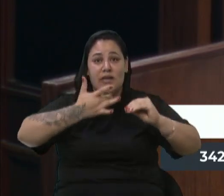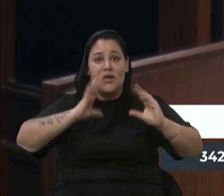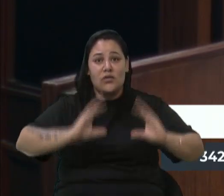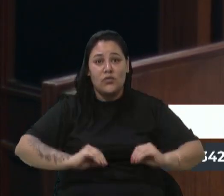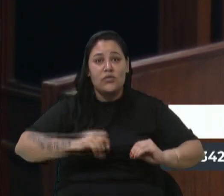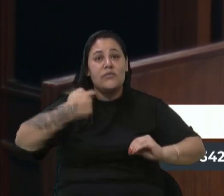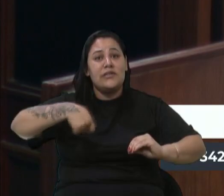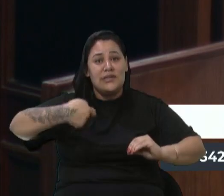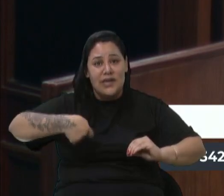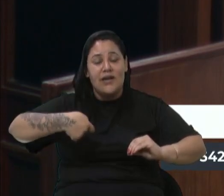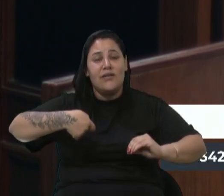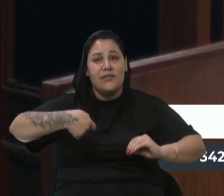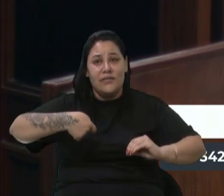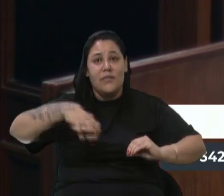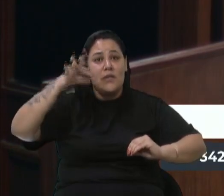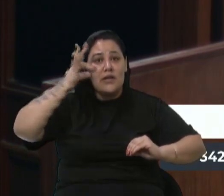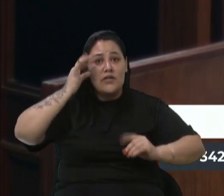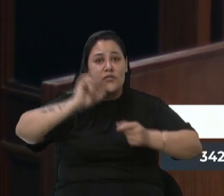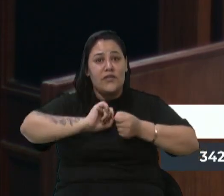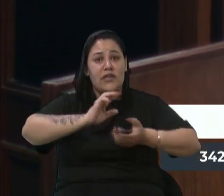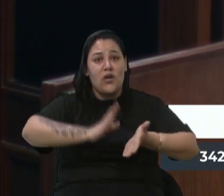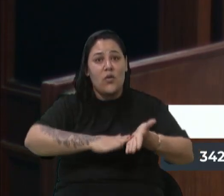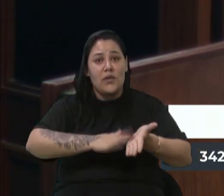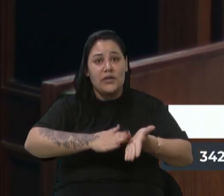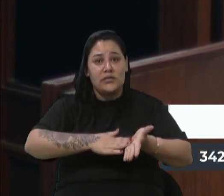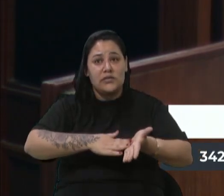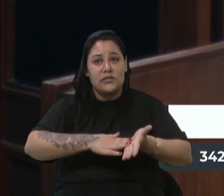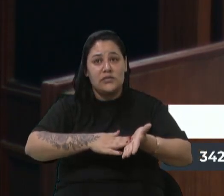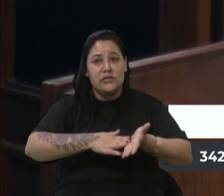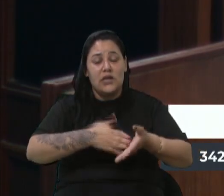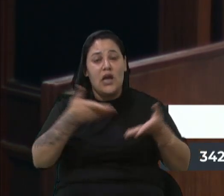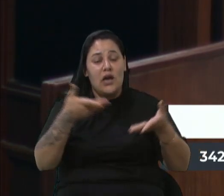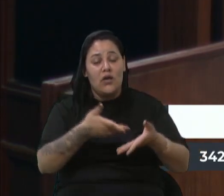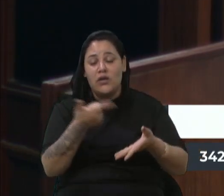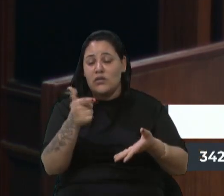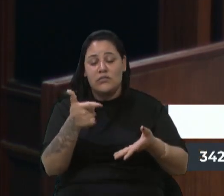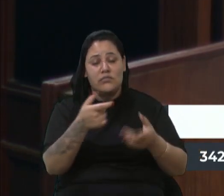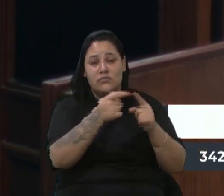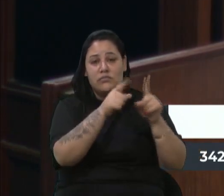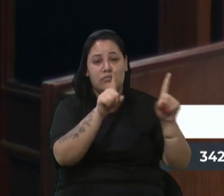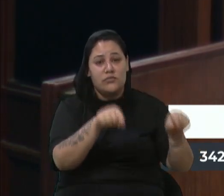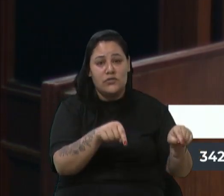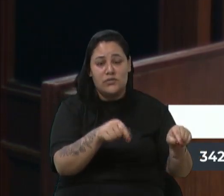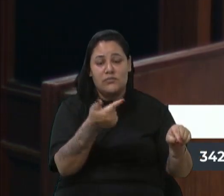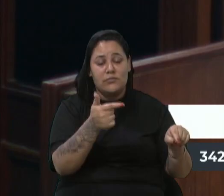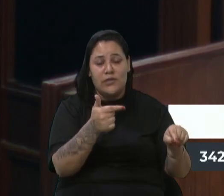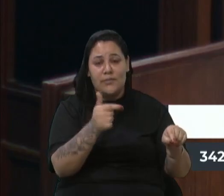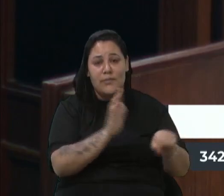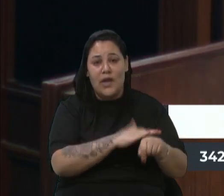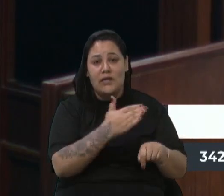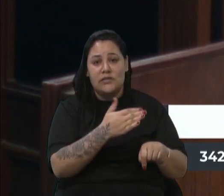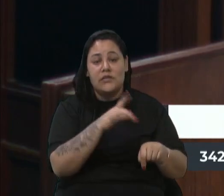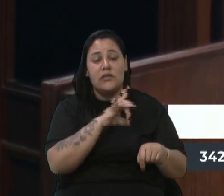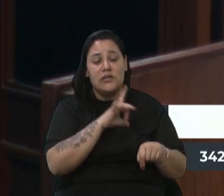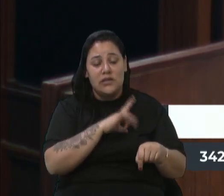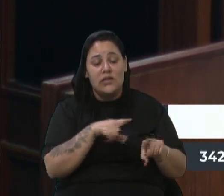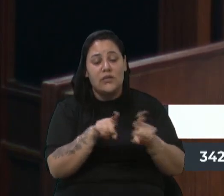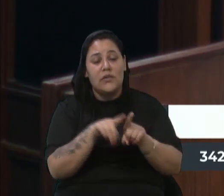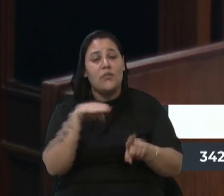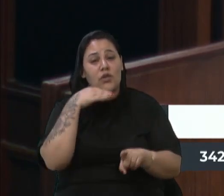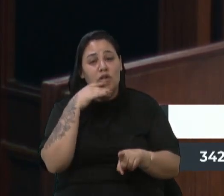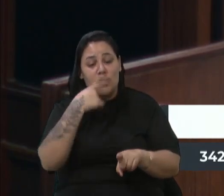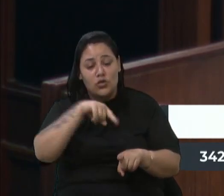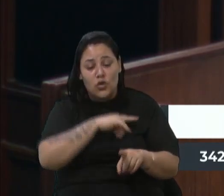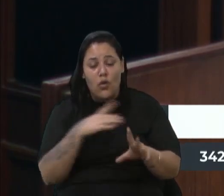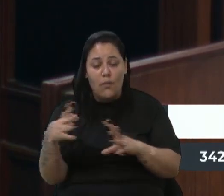ali presente para poder fazer essa cobrança. Temos a questão, vereador Bortola, também, que nós brigamos tanto, e